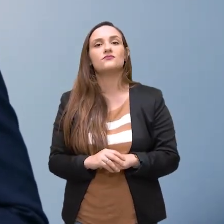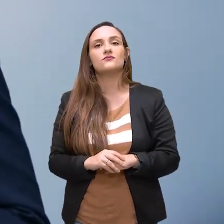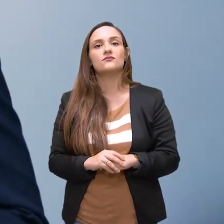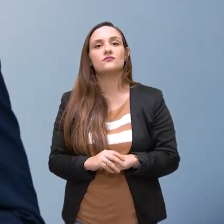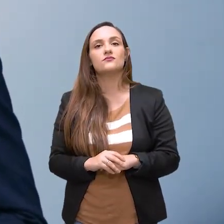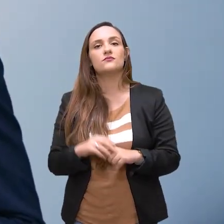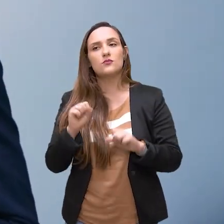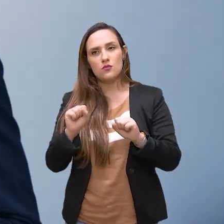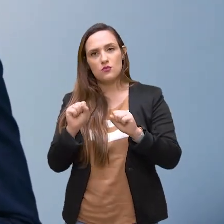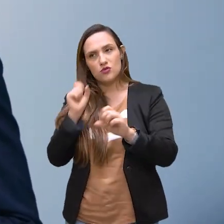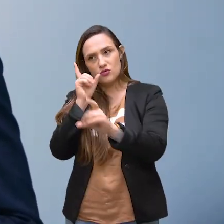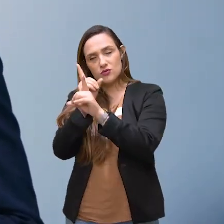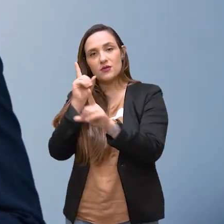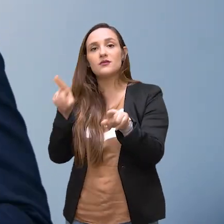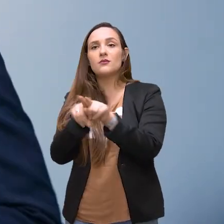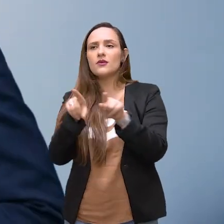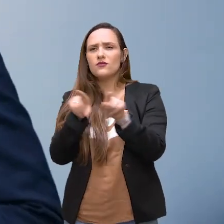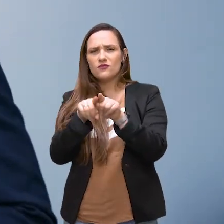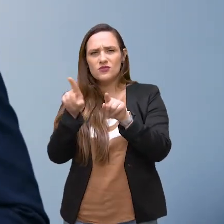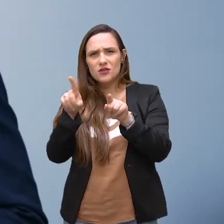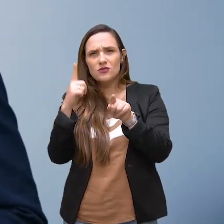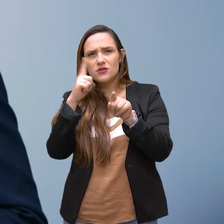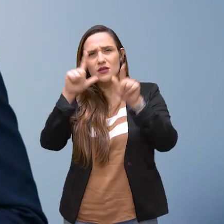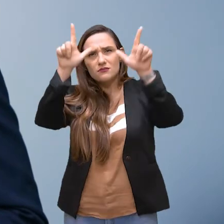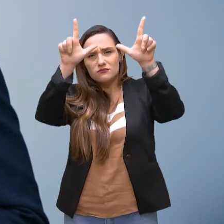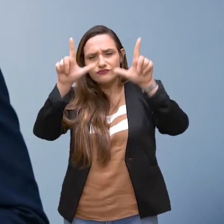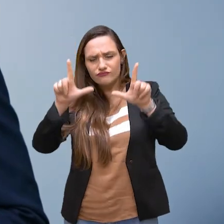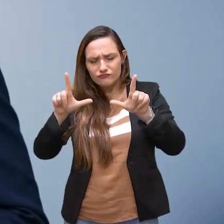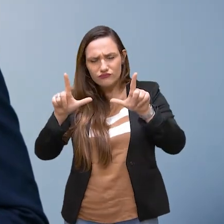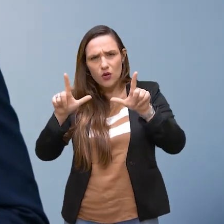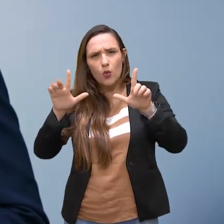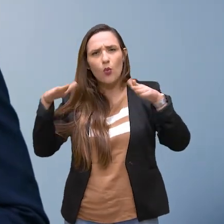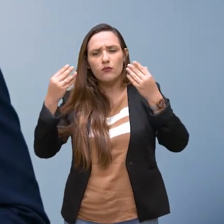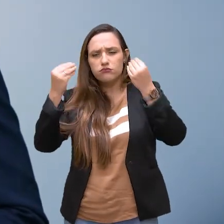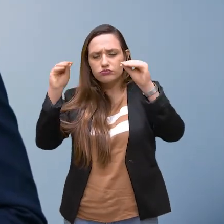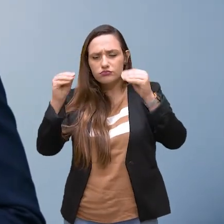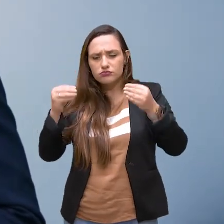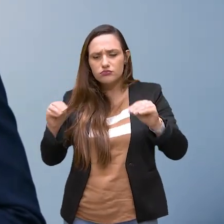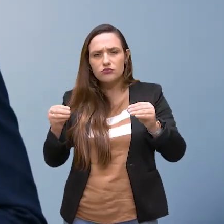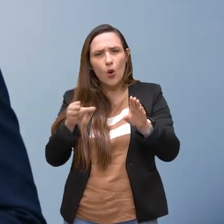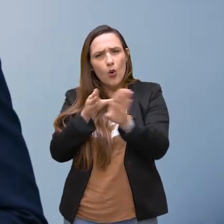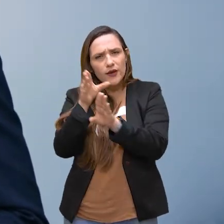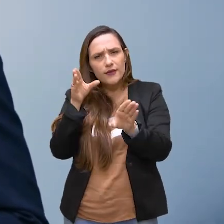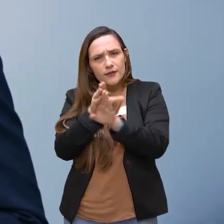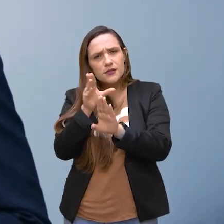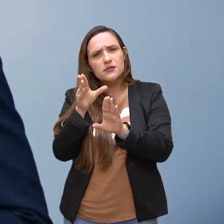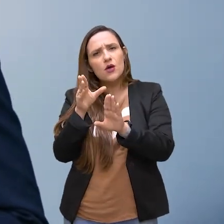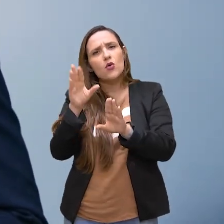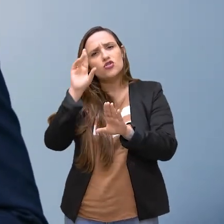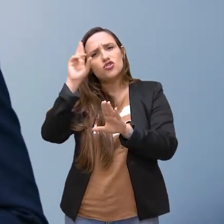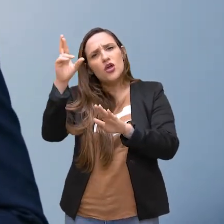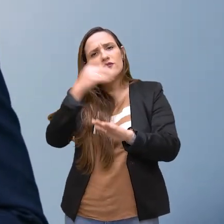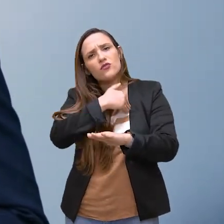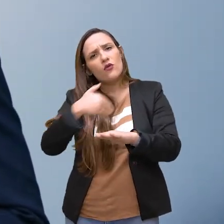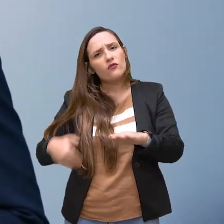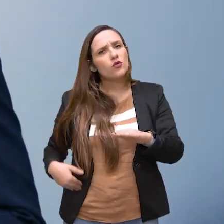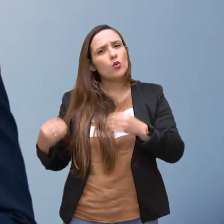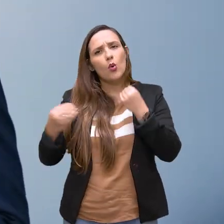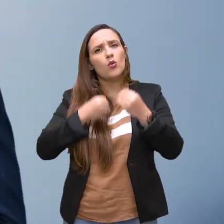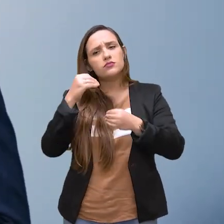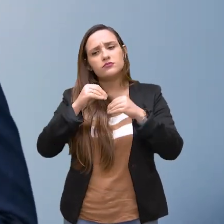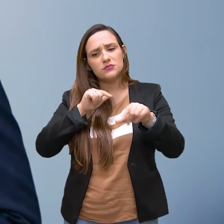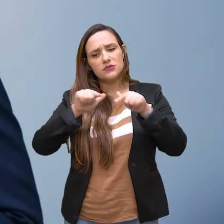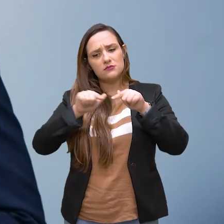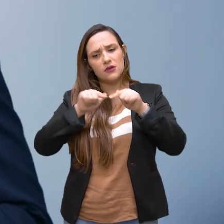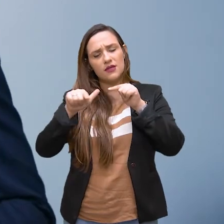www.pge.ms.gov.br, no campo Manuais. Lá também é possível encontrar outras publicações da PGE que orientam os gestores públicos sobre